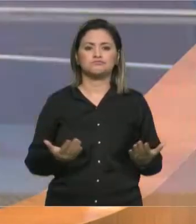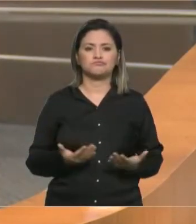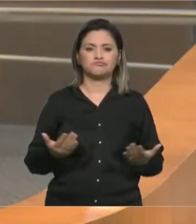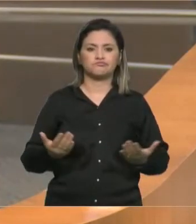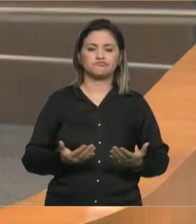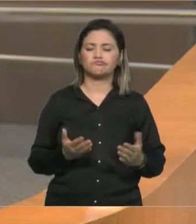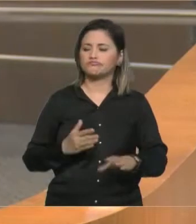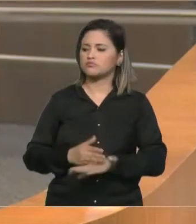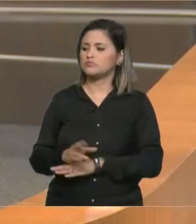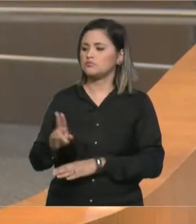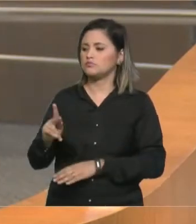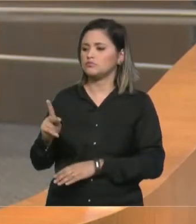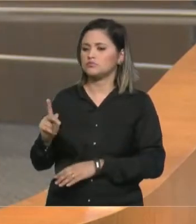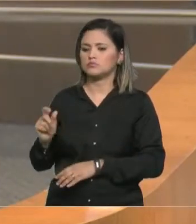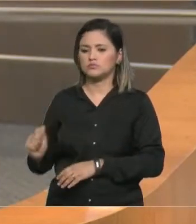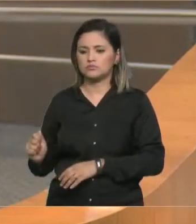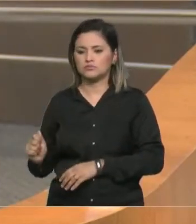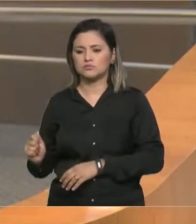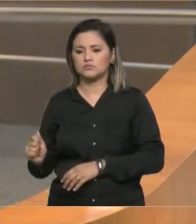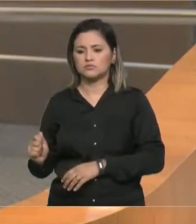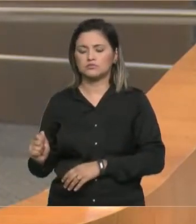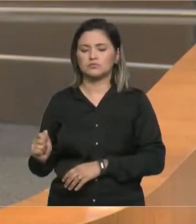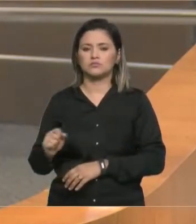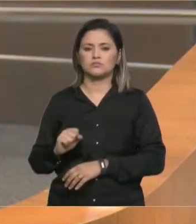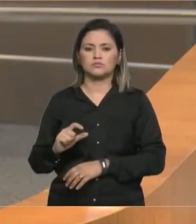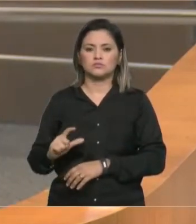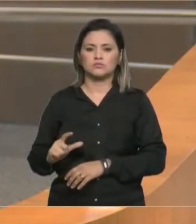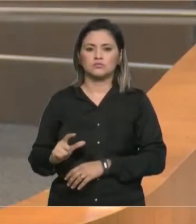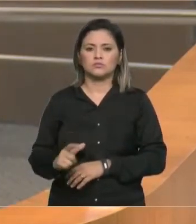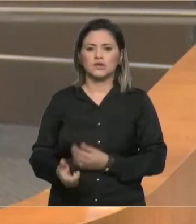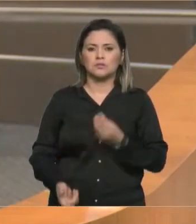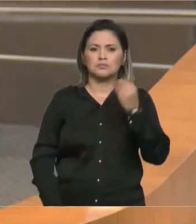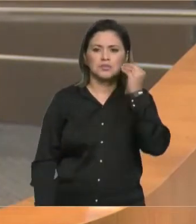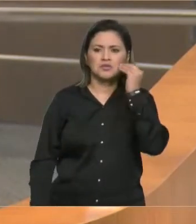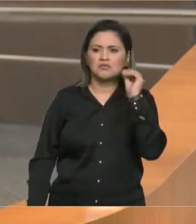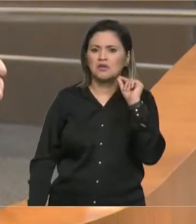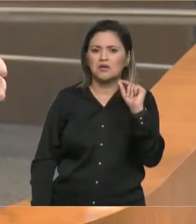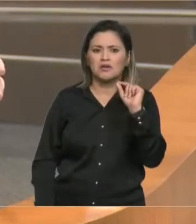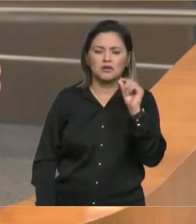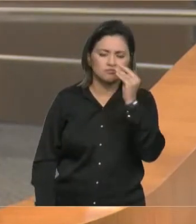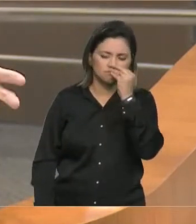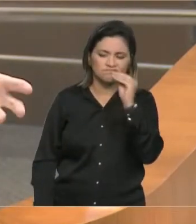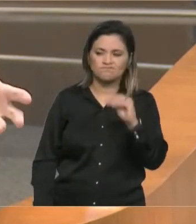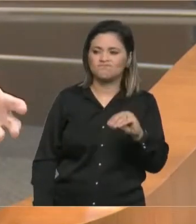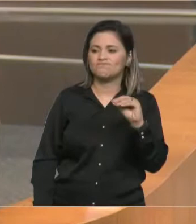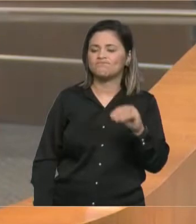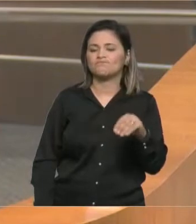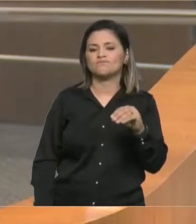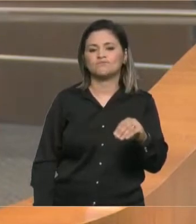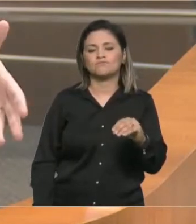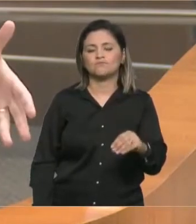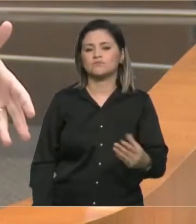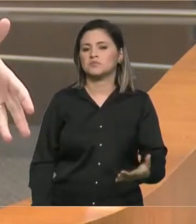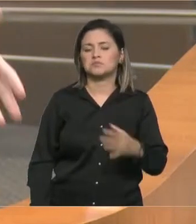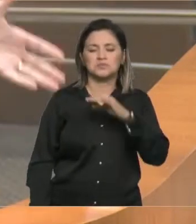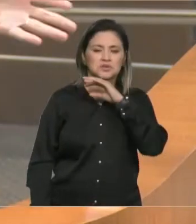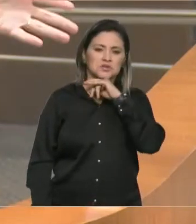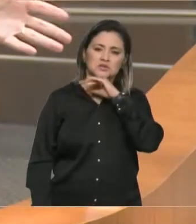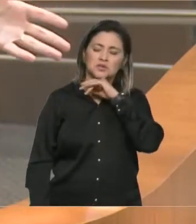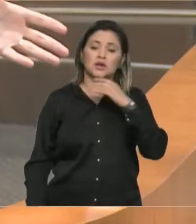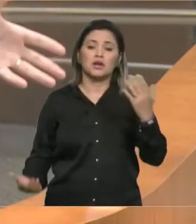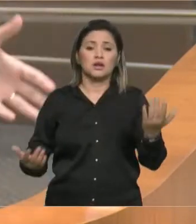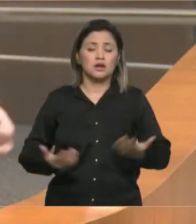até as UPAs de São Luís, nós vemos o verdadeiro descaso. E agora, infelizmente, mais essa